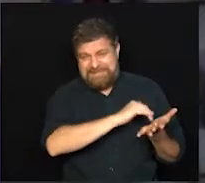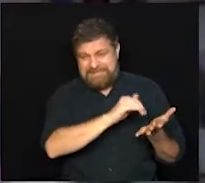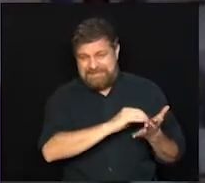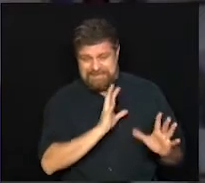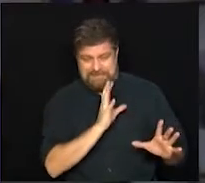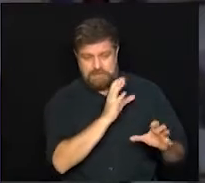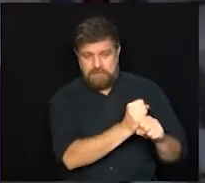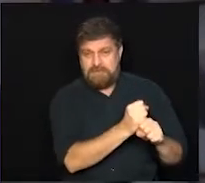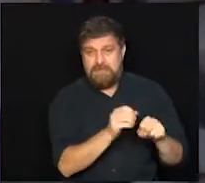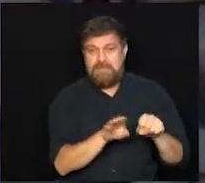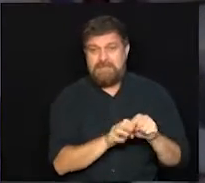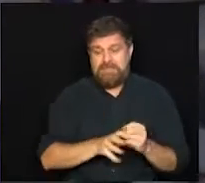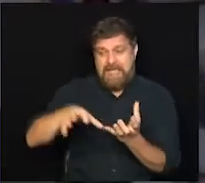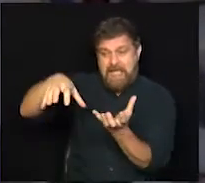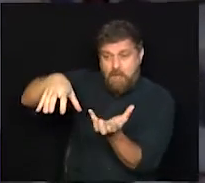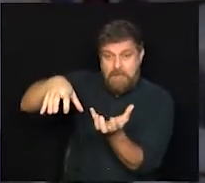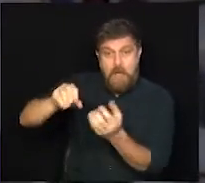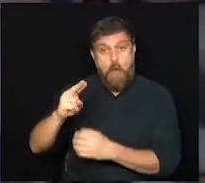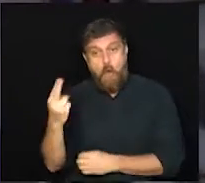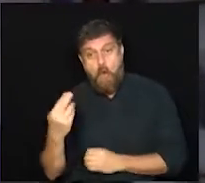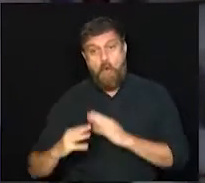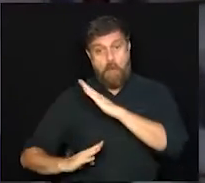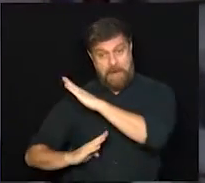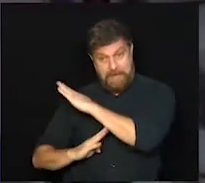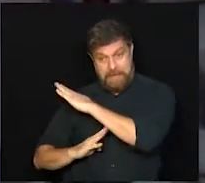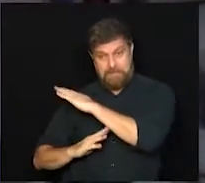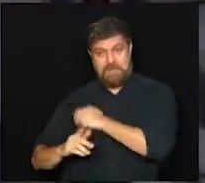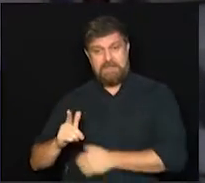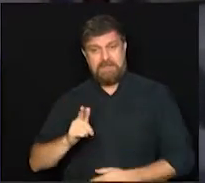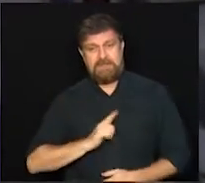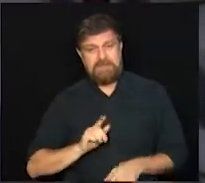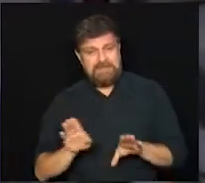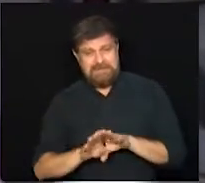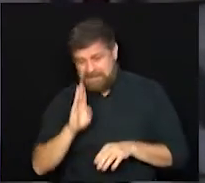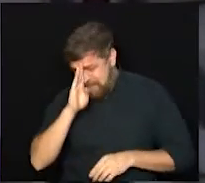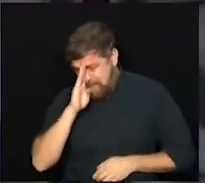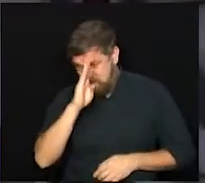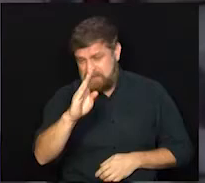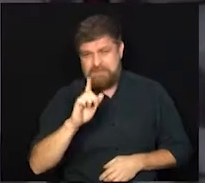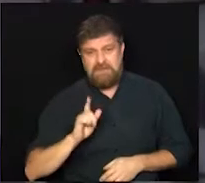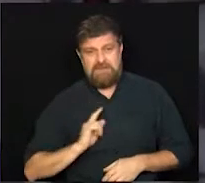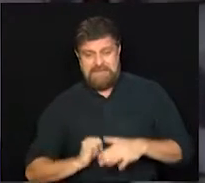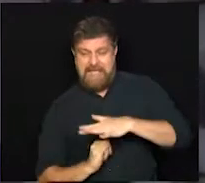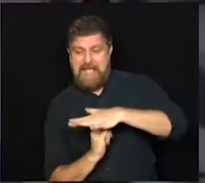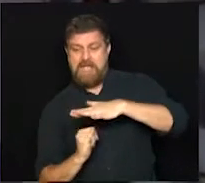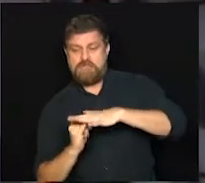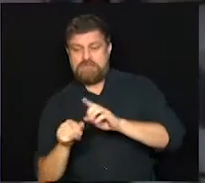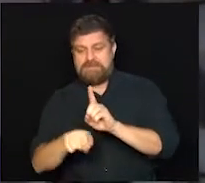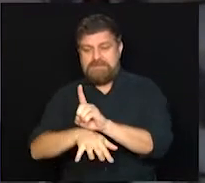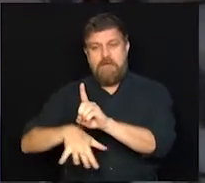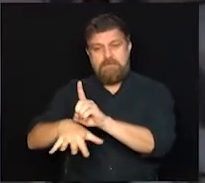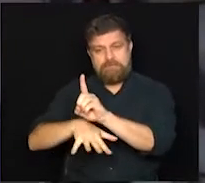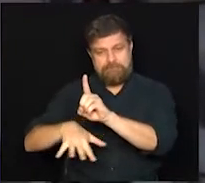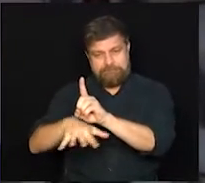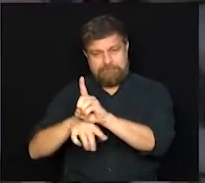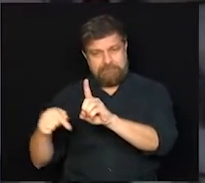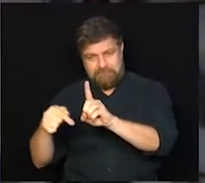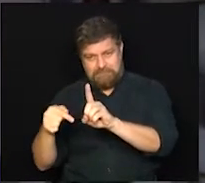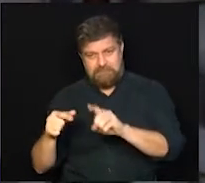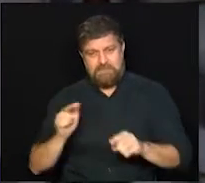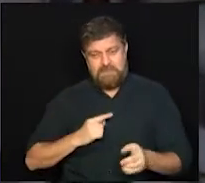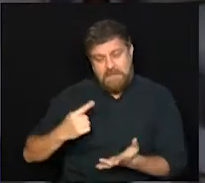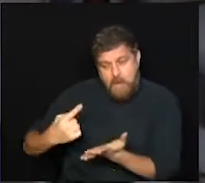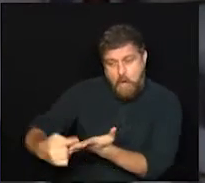o Congresso ou a Câmara de Vereadores, mas, sobretudo, as organizações da sociedade civil. Deve ser um grande